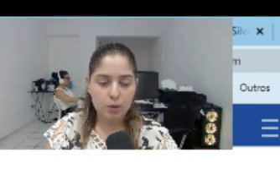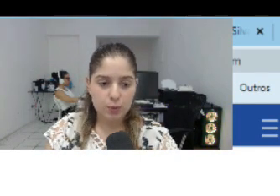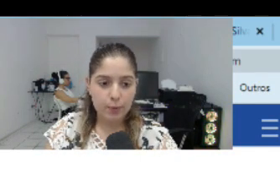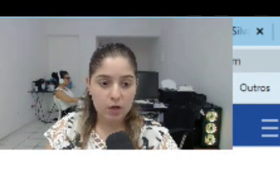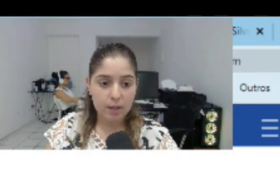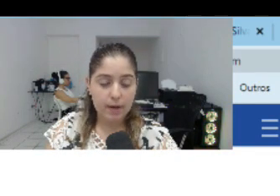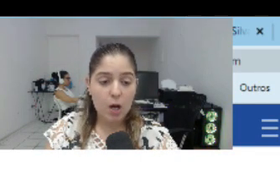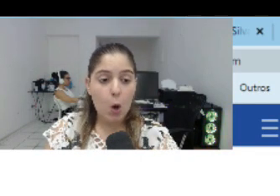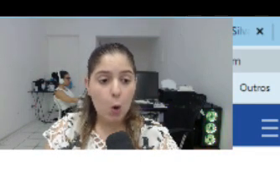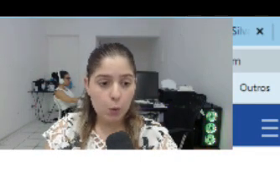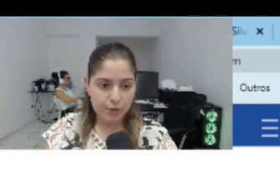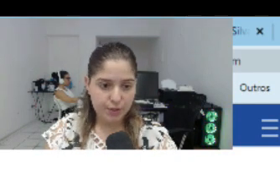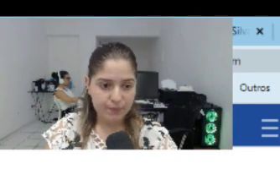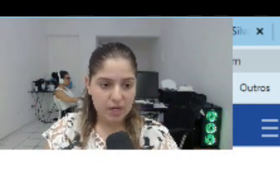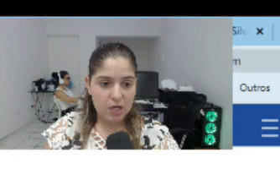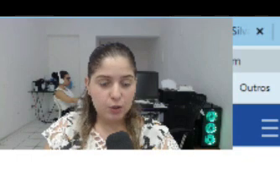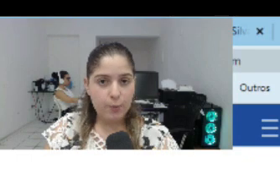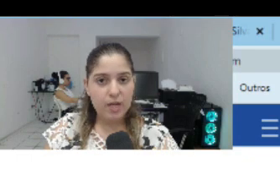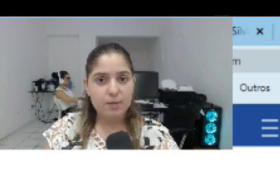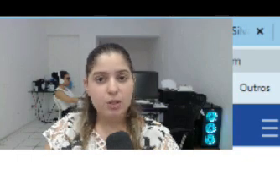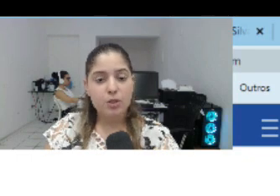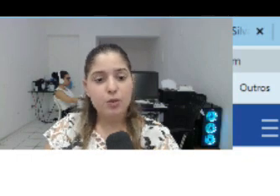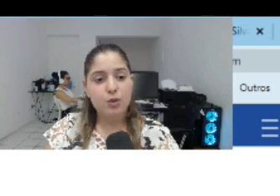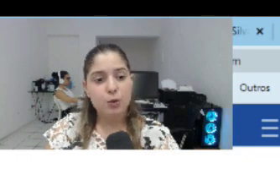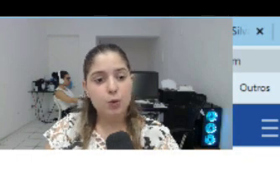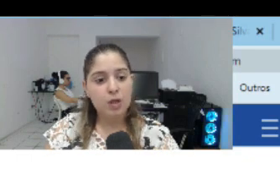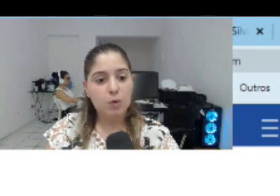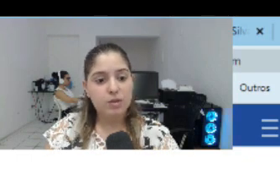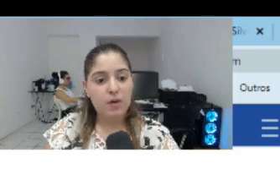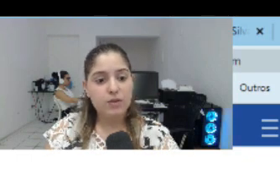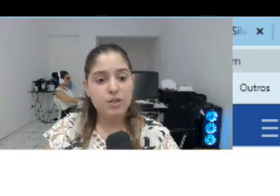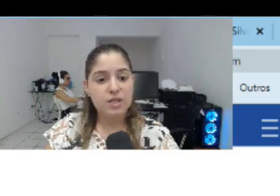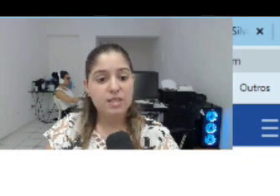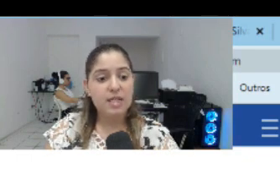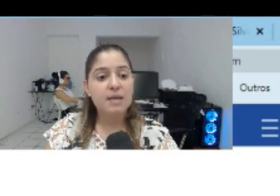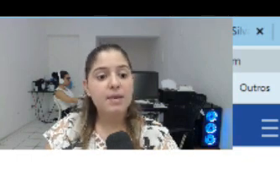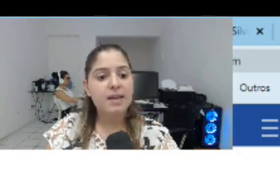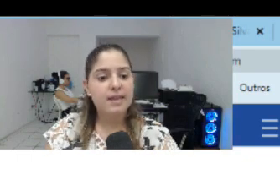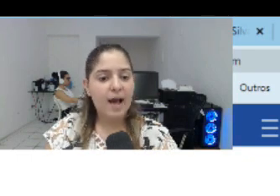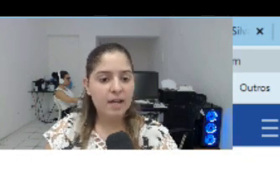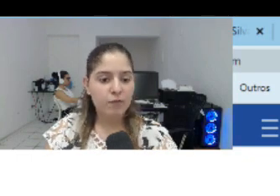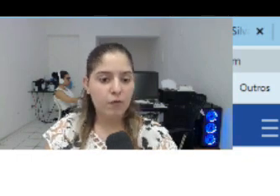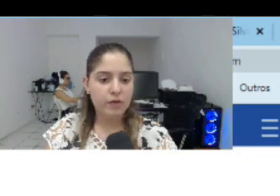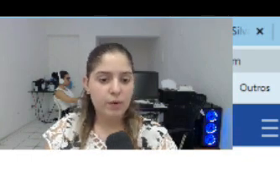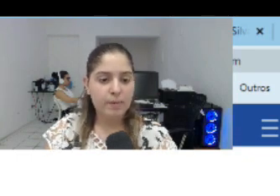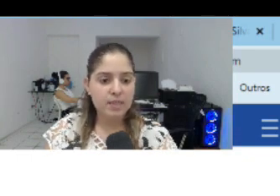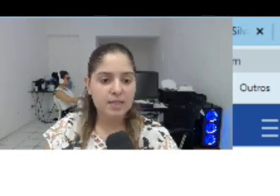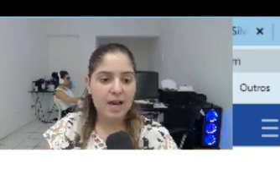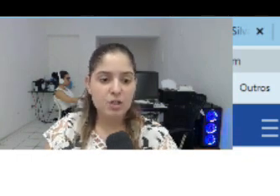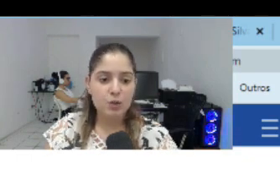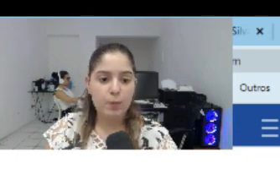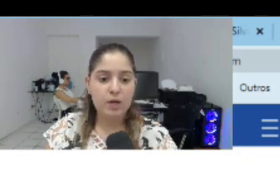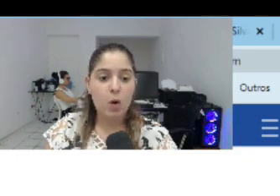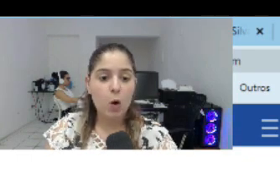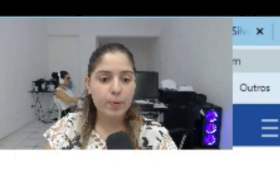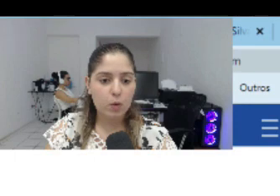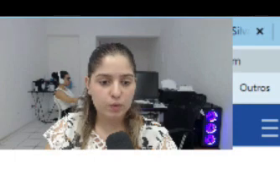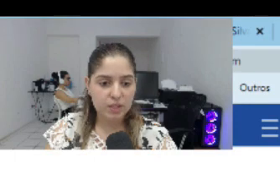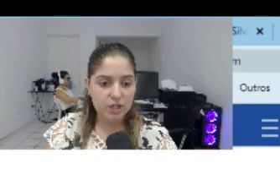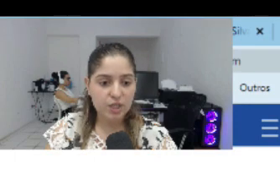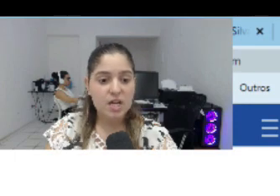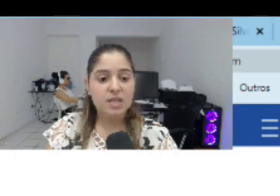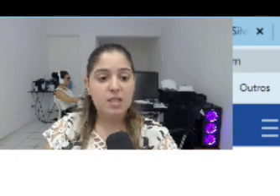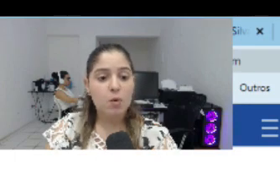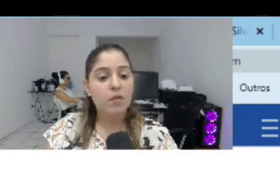destaque no nosso programa hoje. Sobre ex-ministro de Lula, Gonçalves Dias, e militar envolvido em mensagens sobre golpe